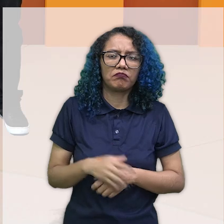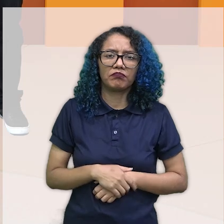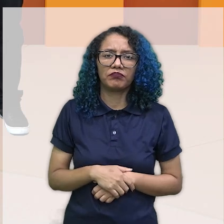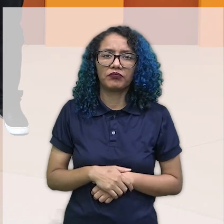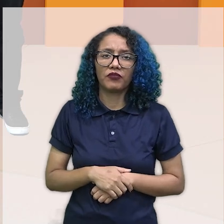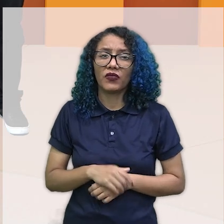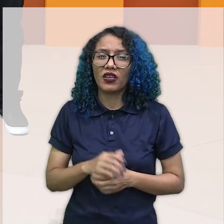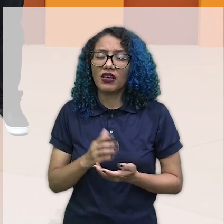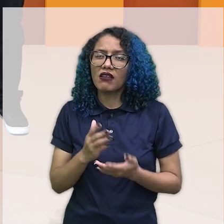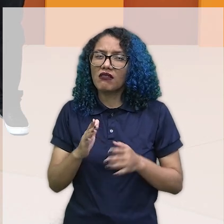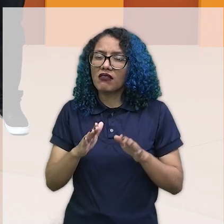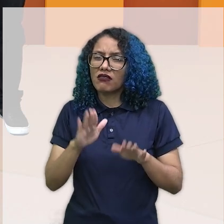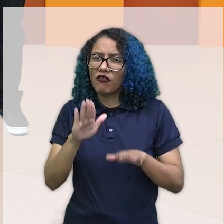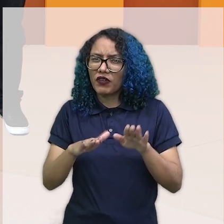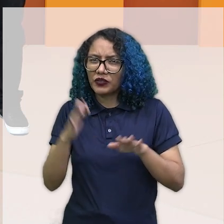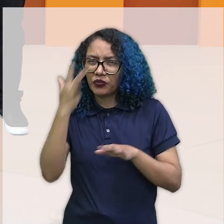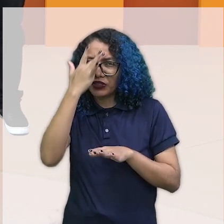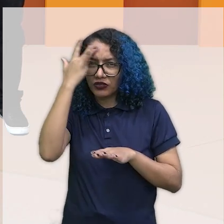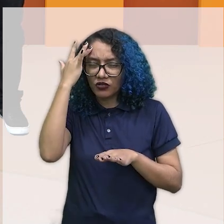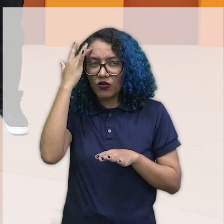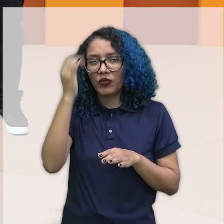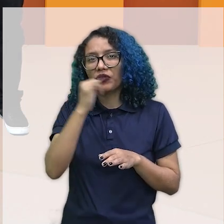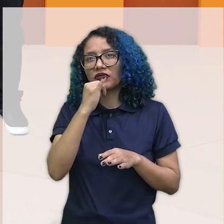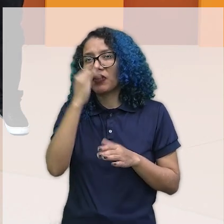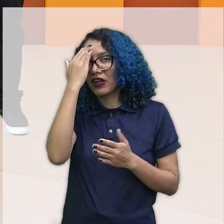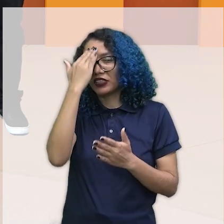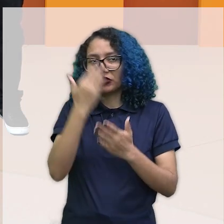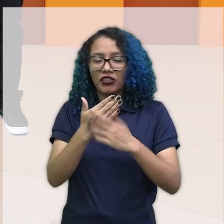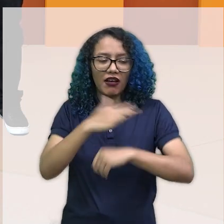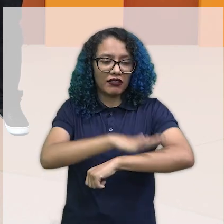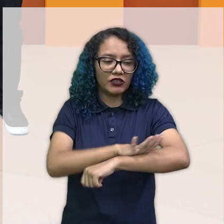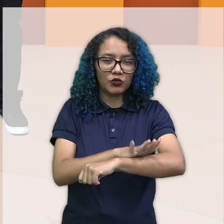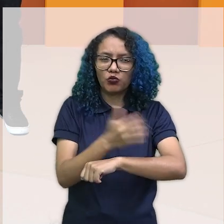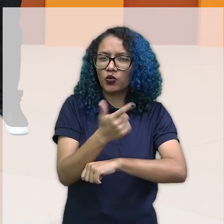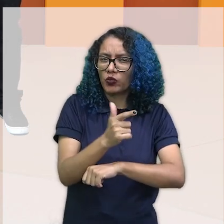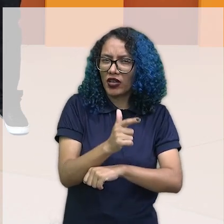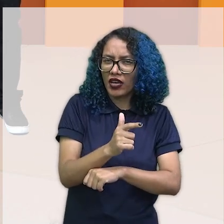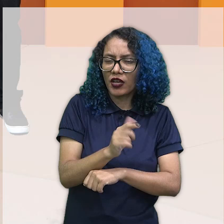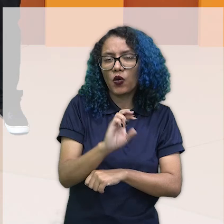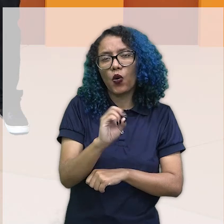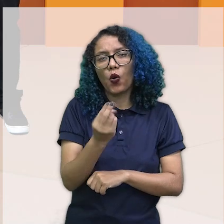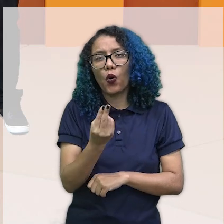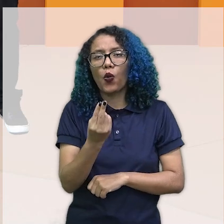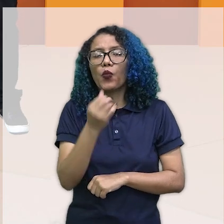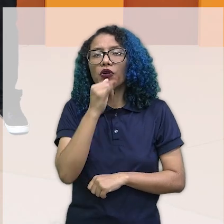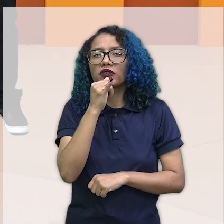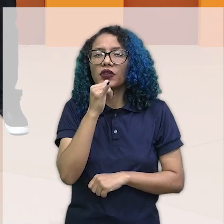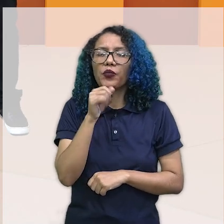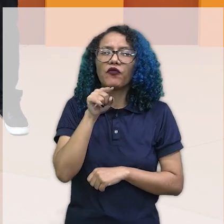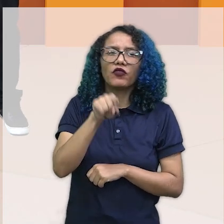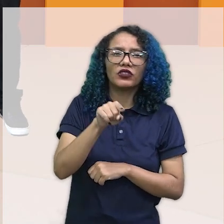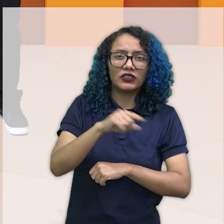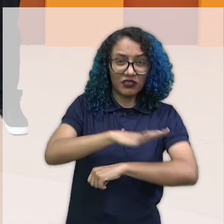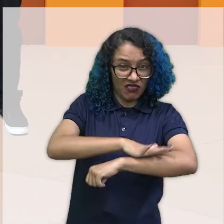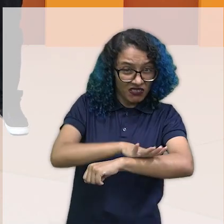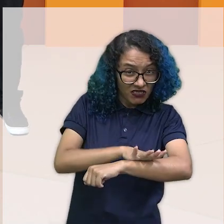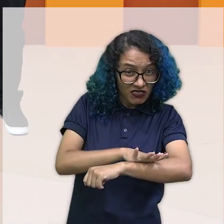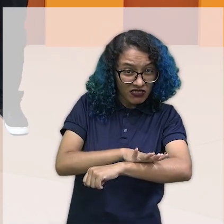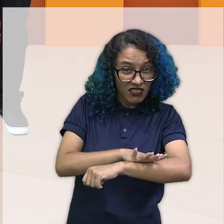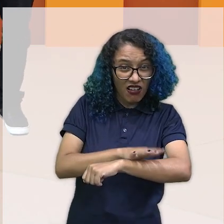pessoas que acreditam que não existe racismo? Aí vamos ser mais subjetivos. Você é